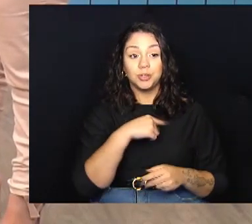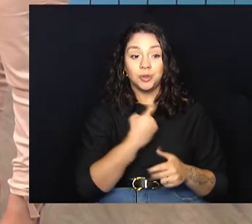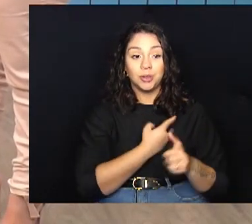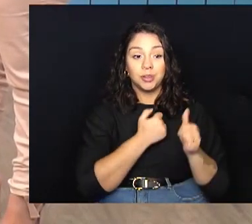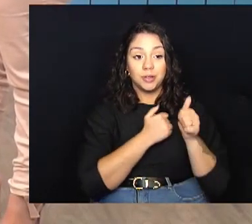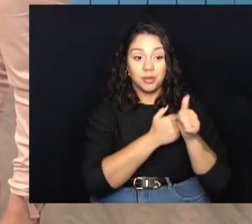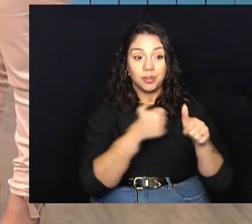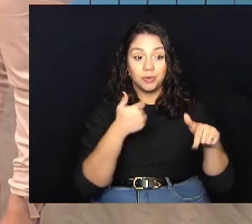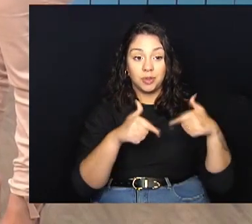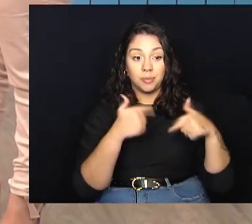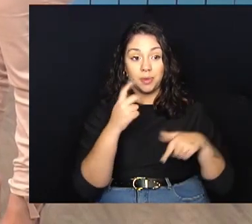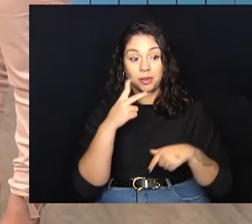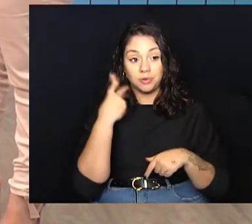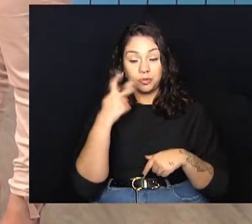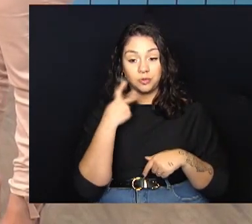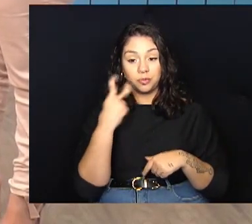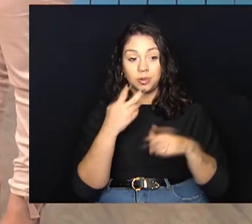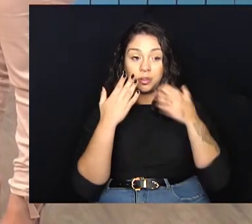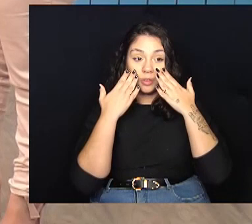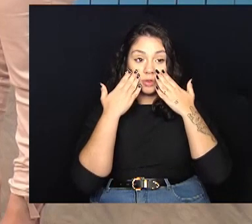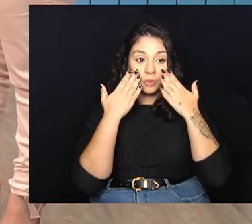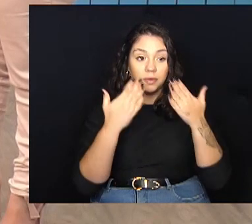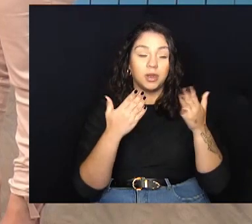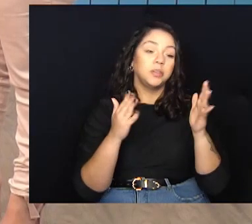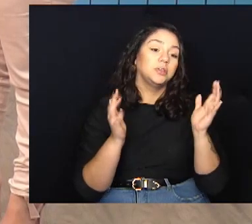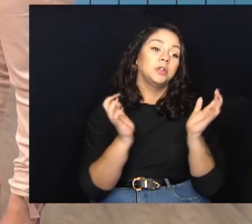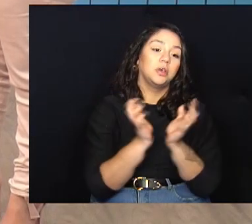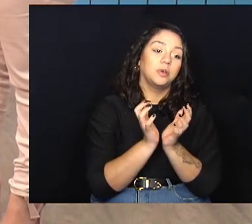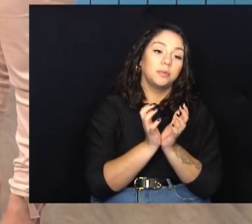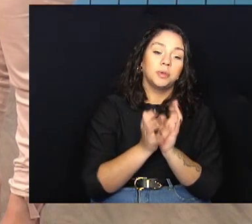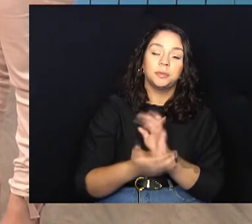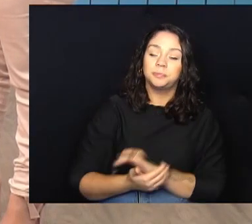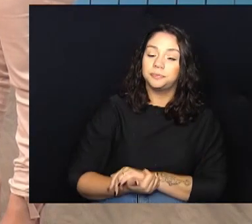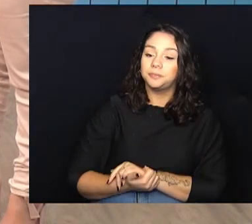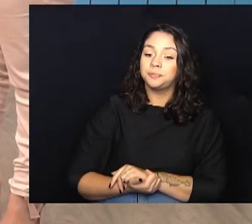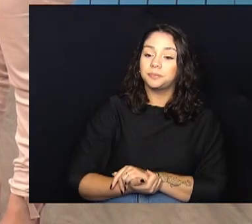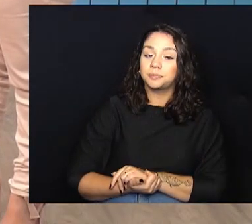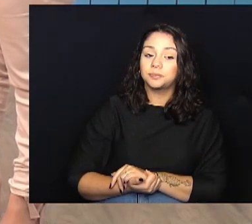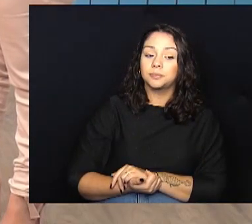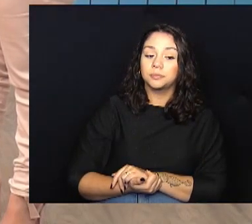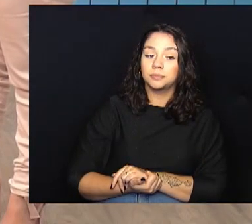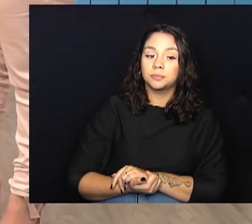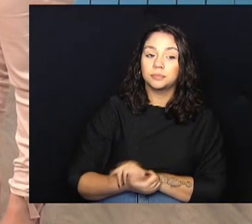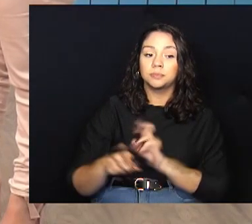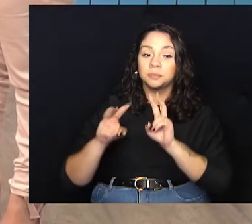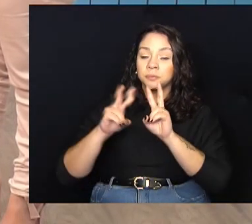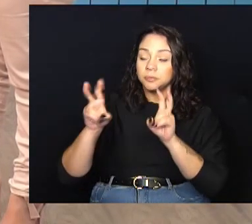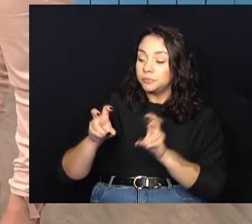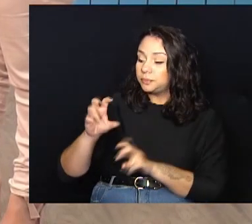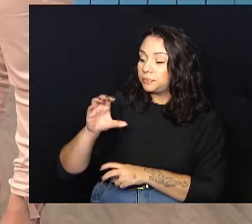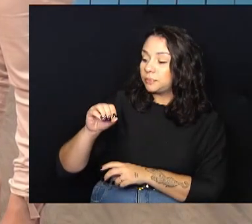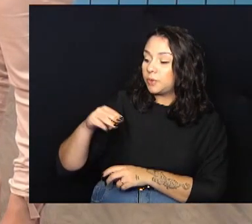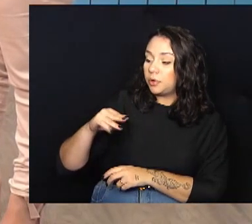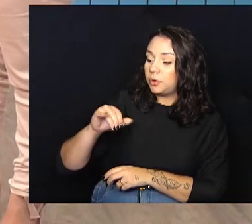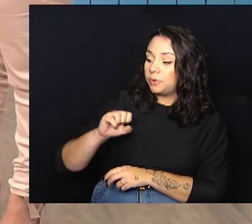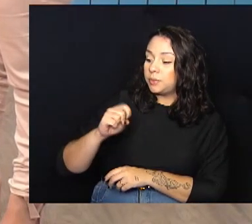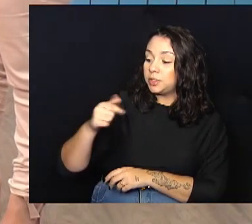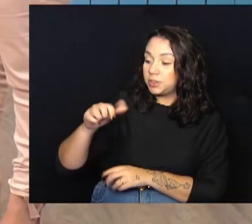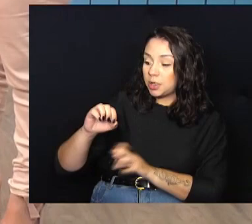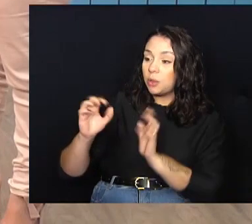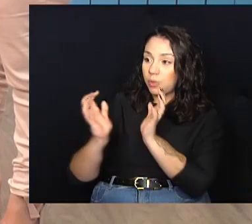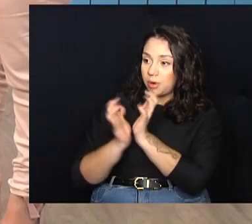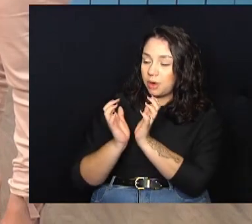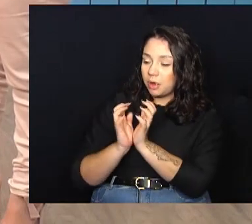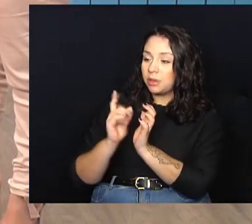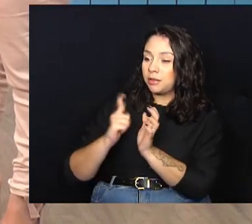trabalho do vereador a frente da comissão menina Por falar em comissão a de administração pública se reuniu no